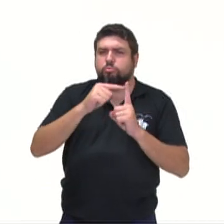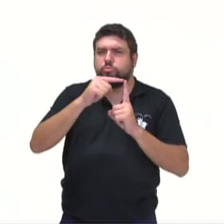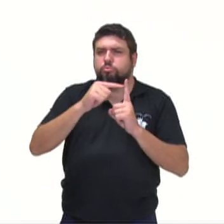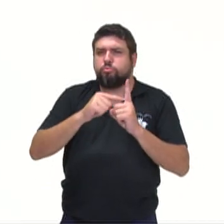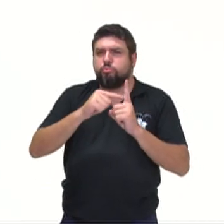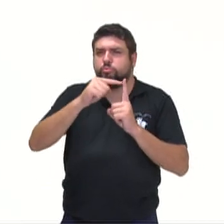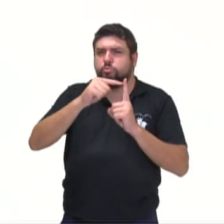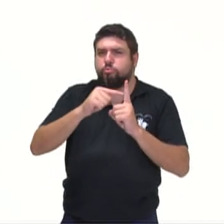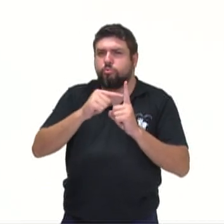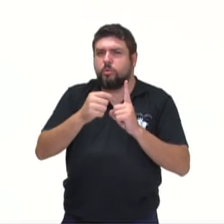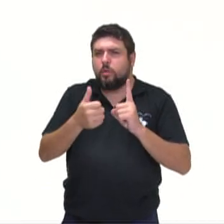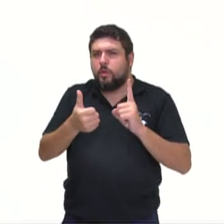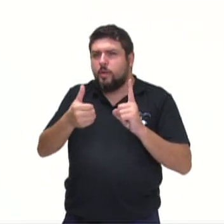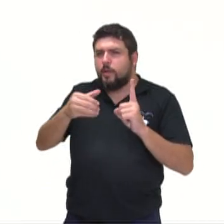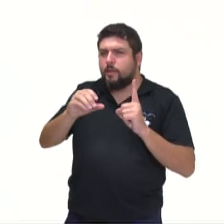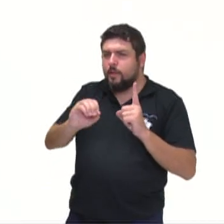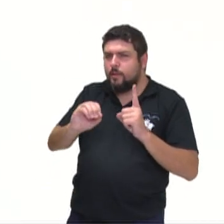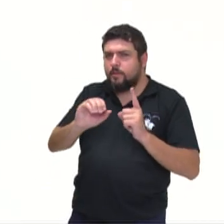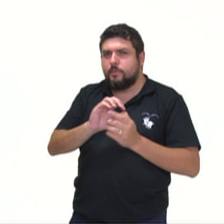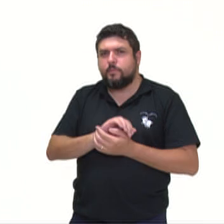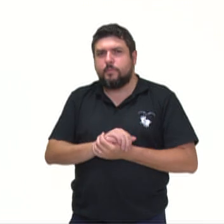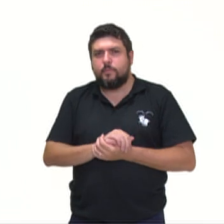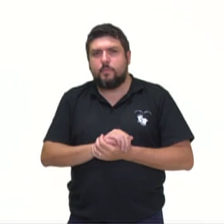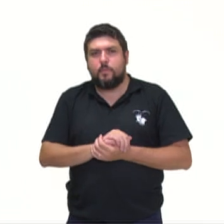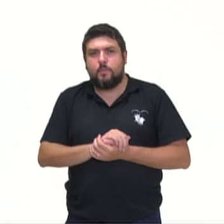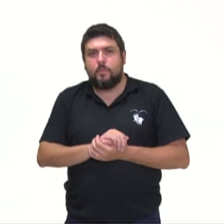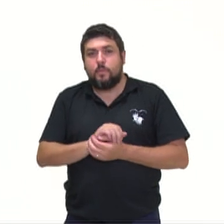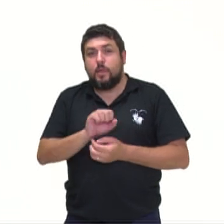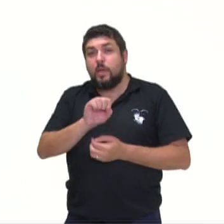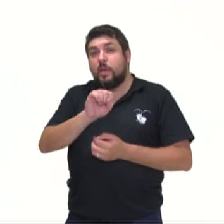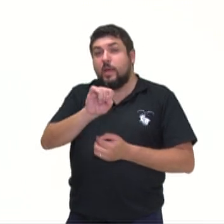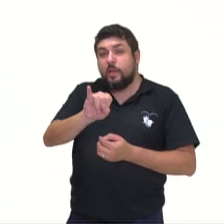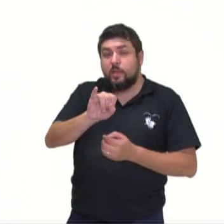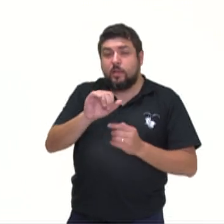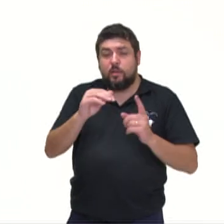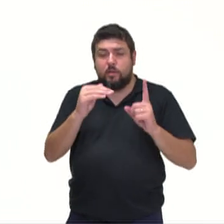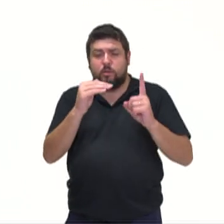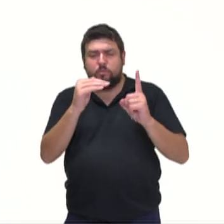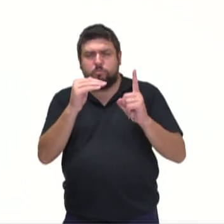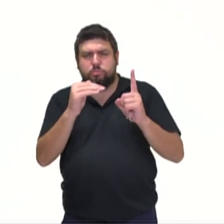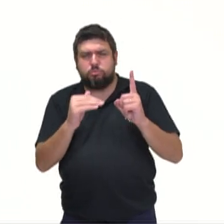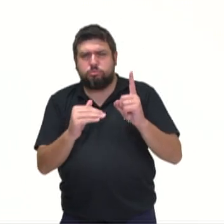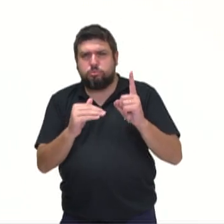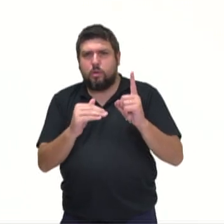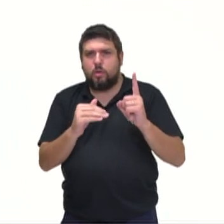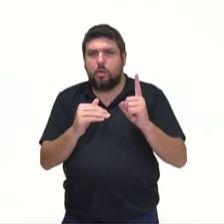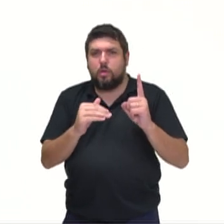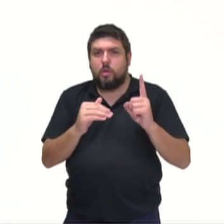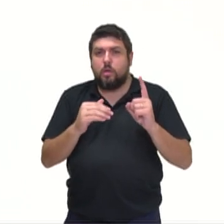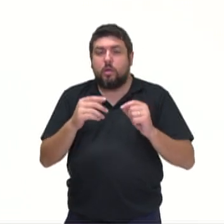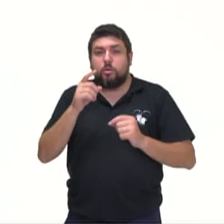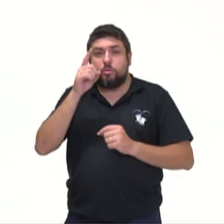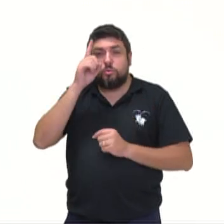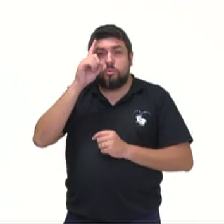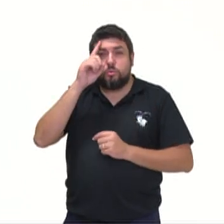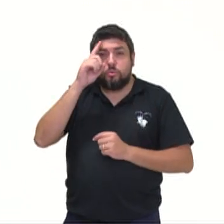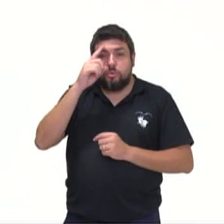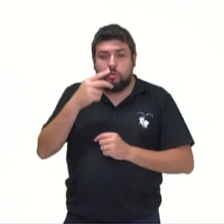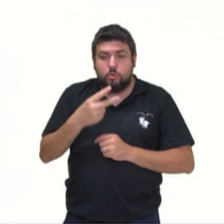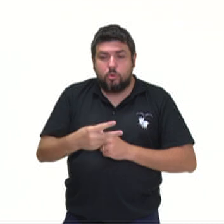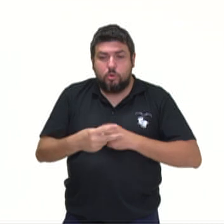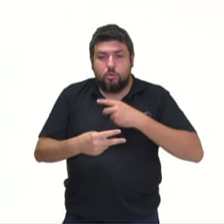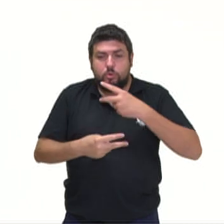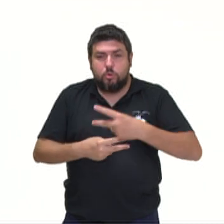10 graus Celsius. Se ela diminuir 2 graus Celsius por dia, calcule como